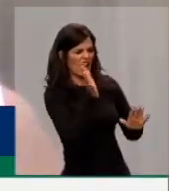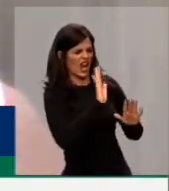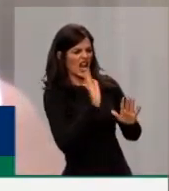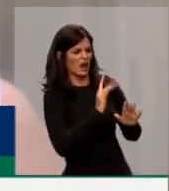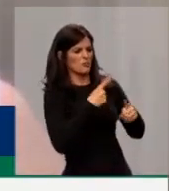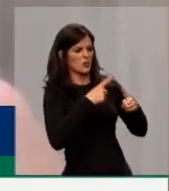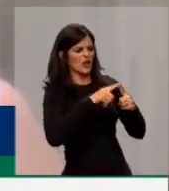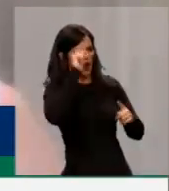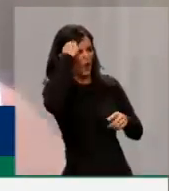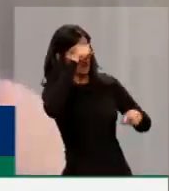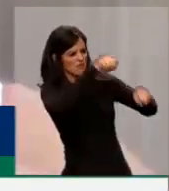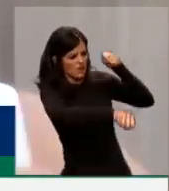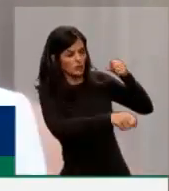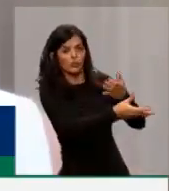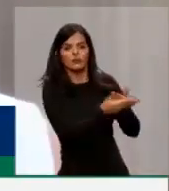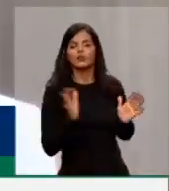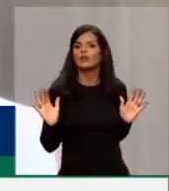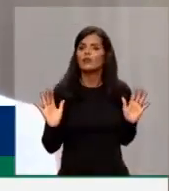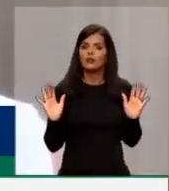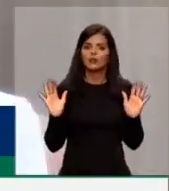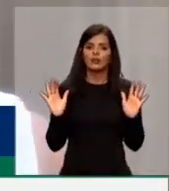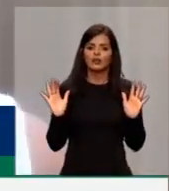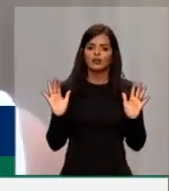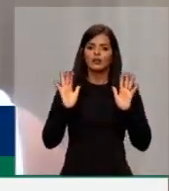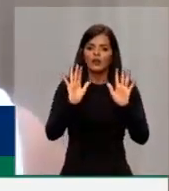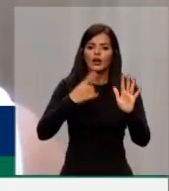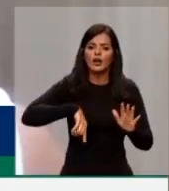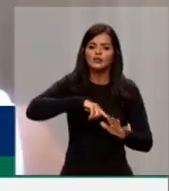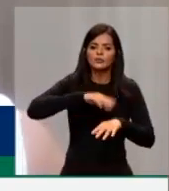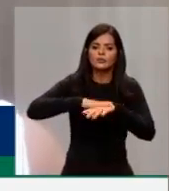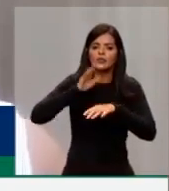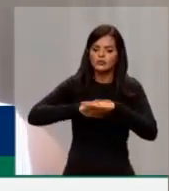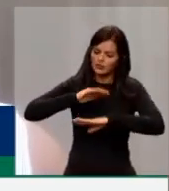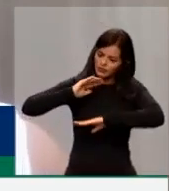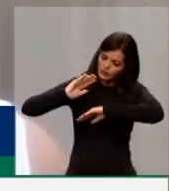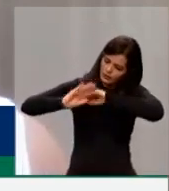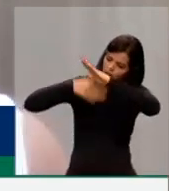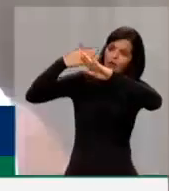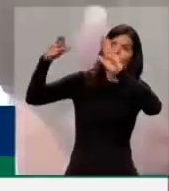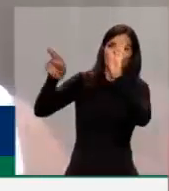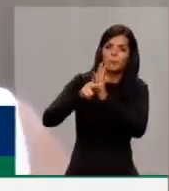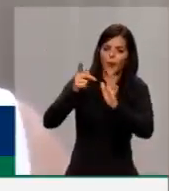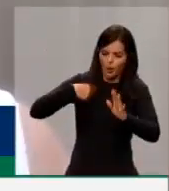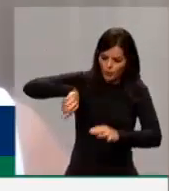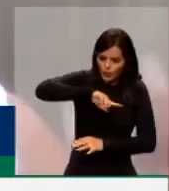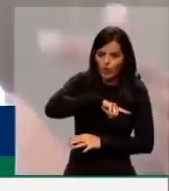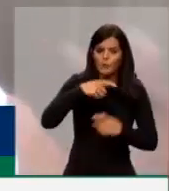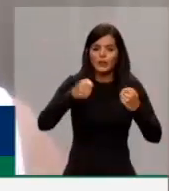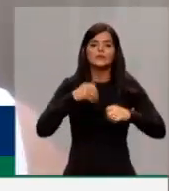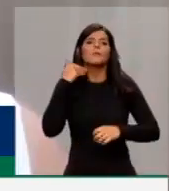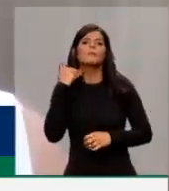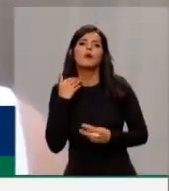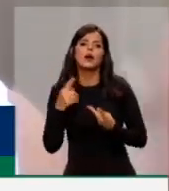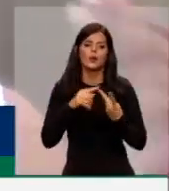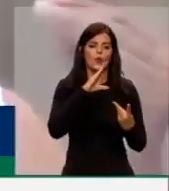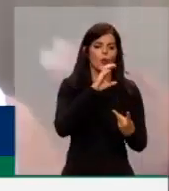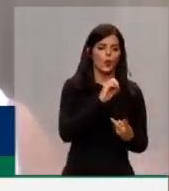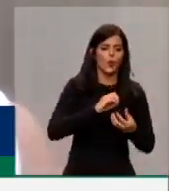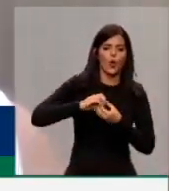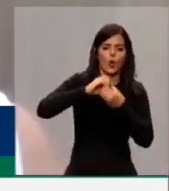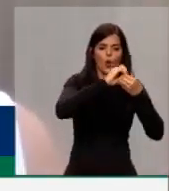negra entrar com a sua roupa. Então nós temos que ter o nosso sistema de desenvolvimento próprio, nós temos que ter banco, cooperativas, nós